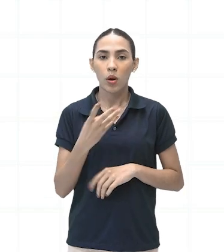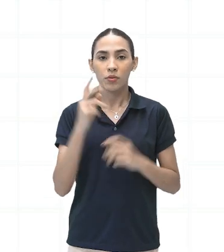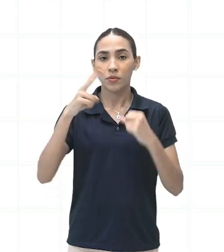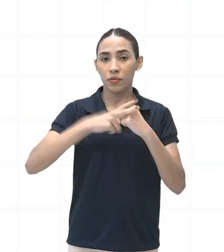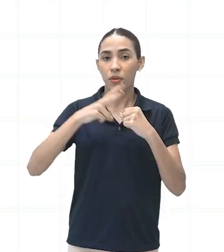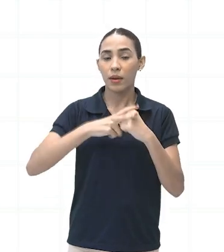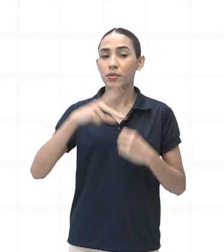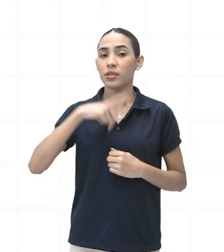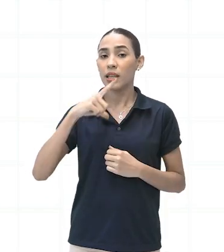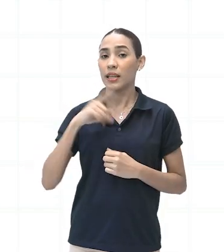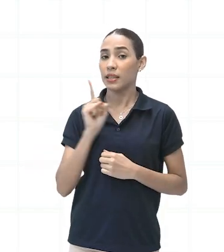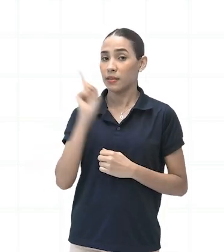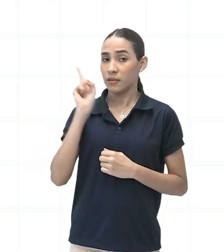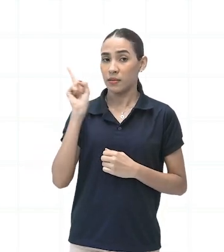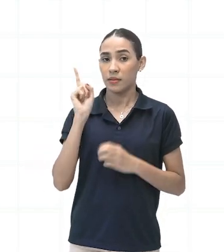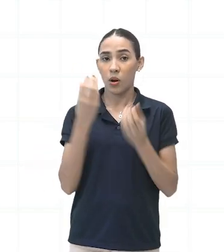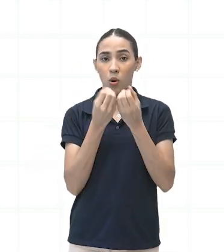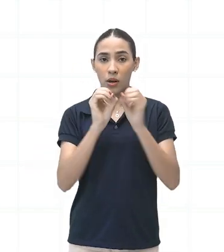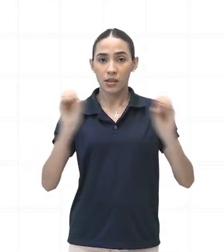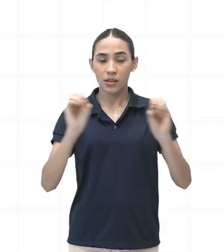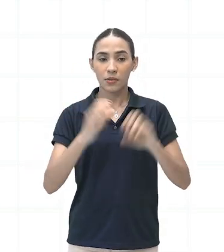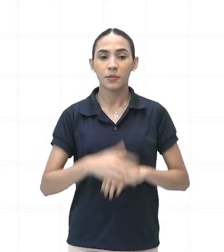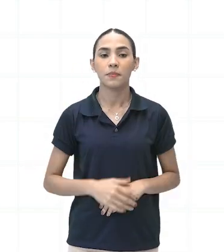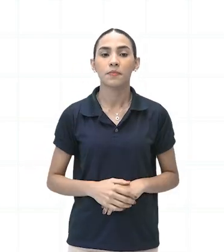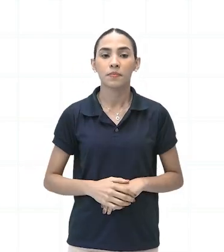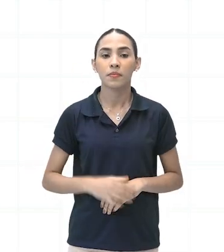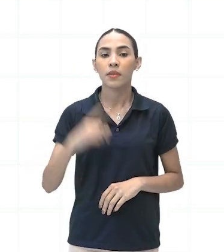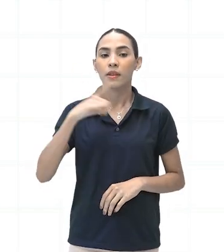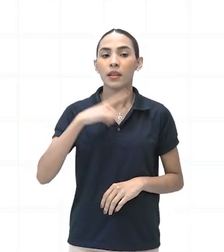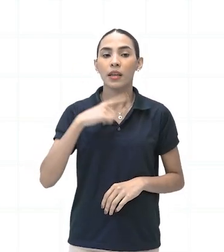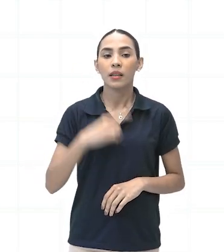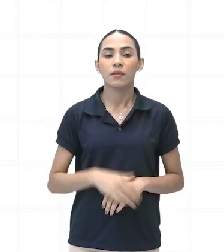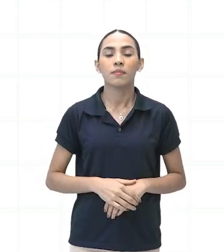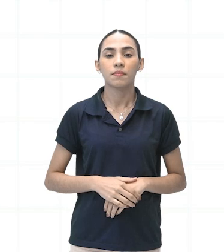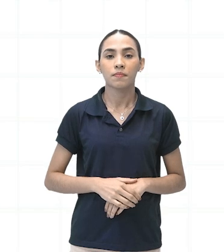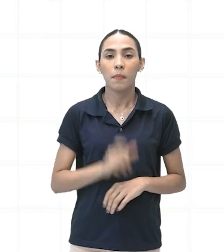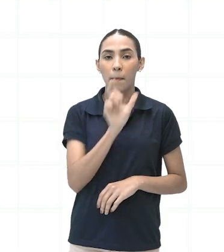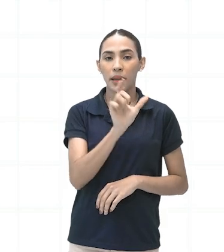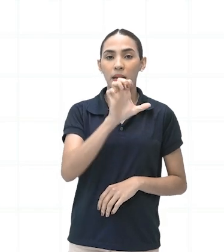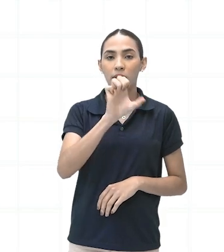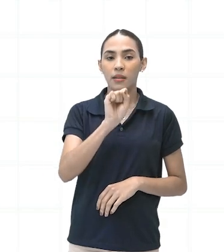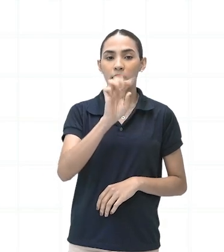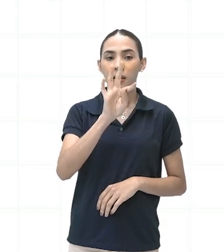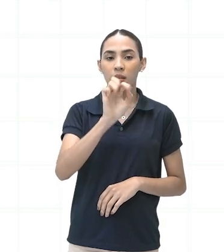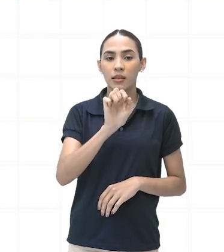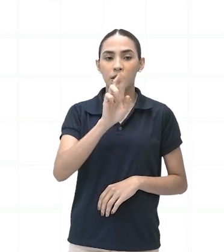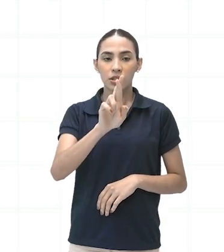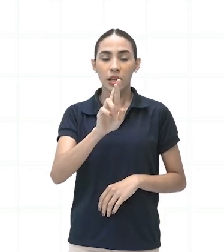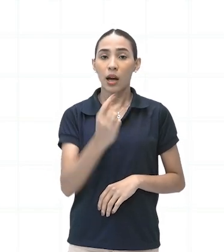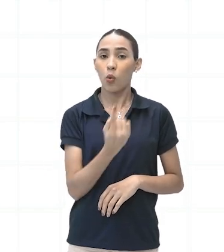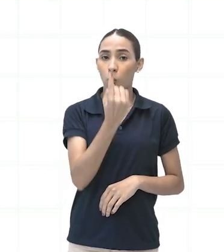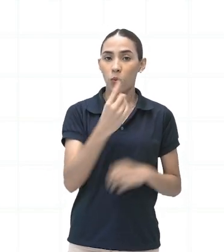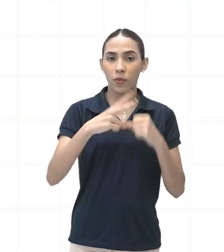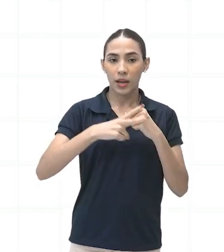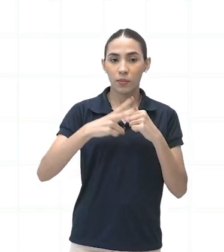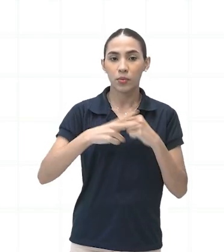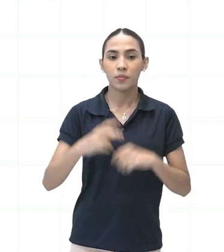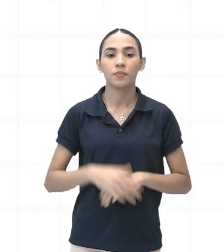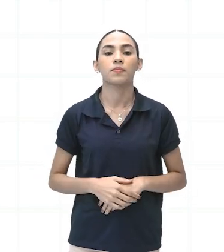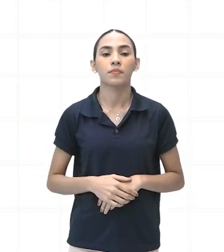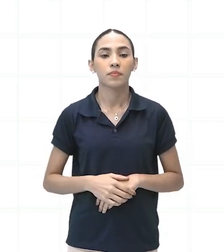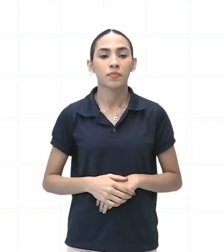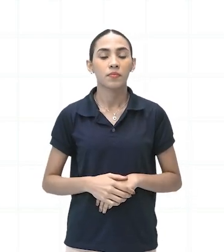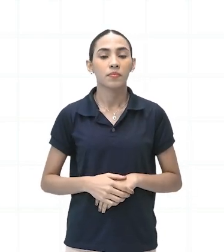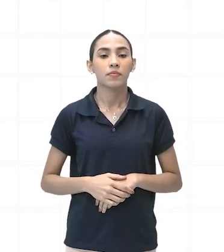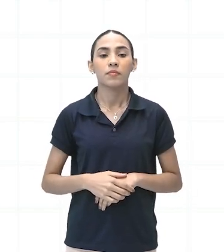tenho aqui nesta oração? Observem que eu tenho o verbo estar, um verbo.